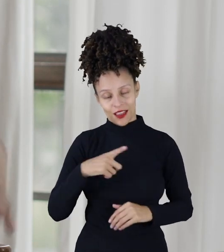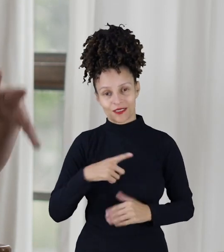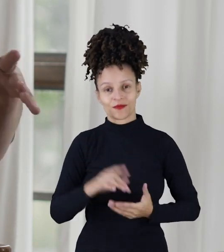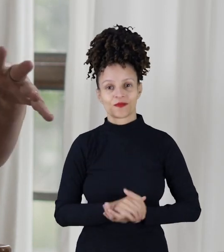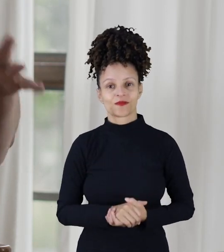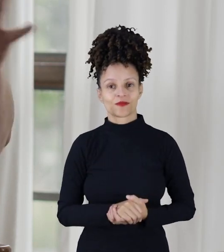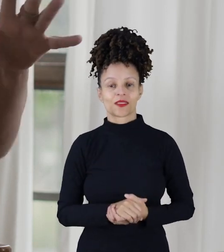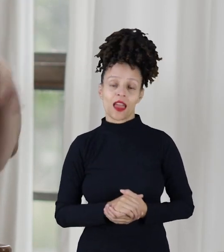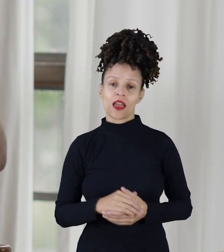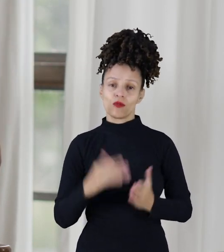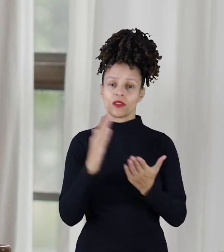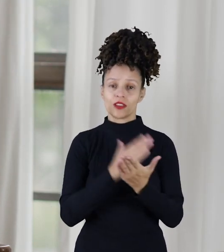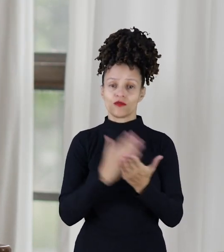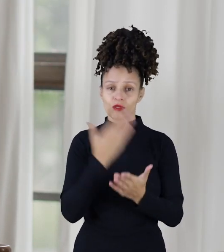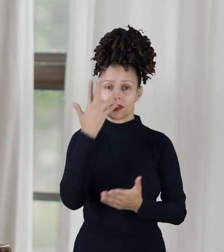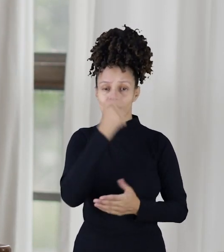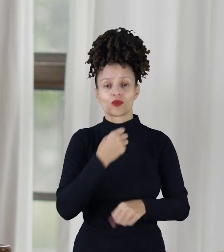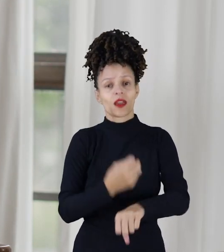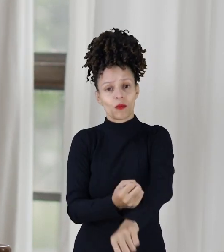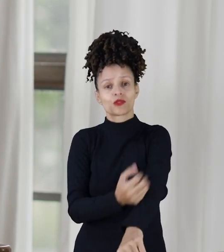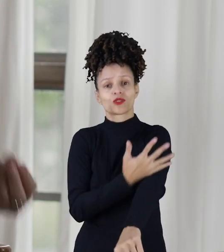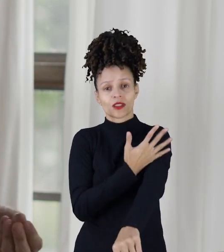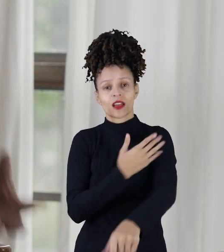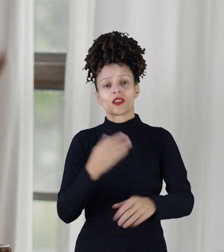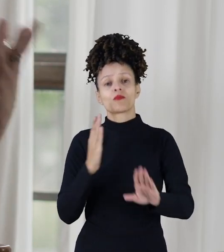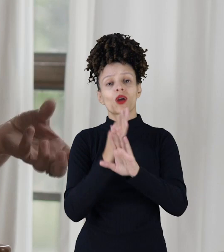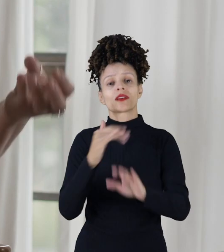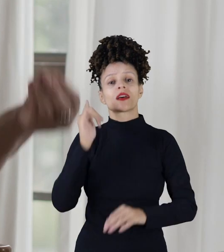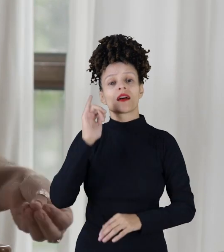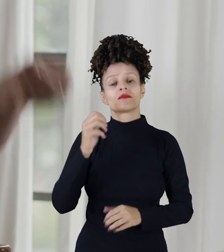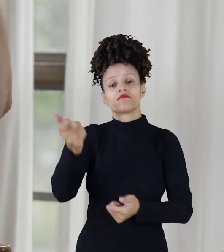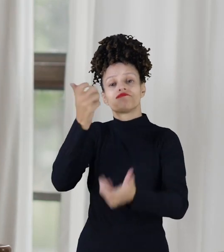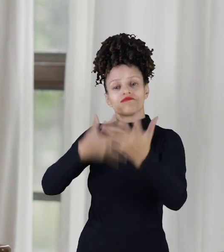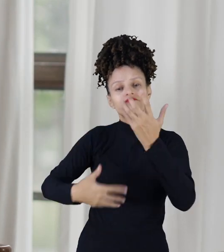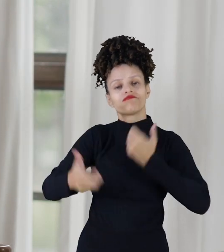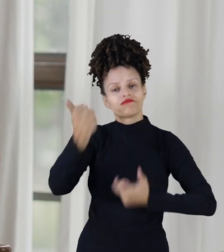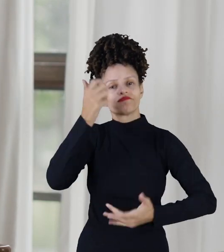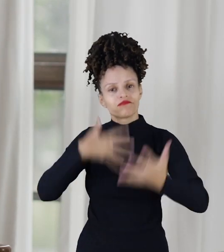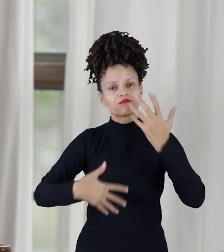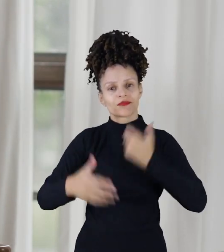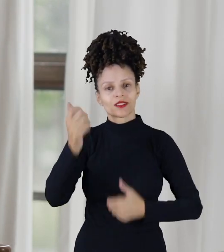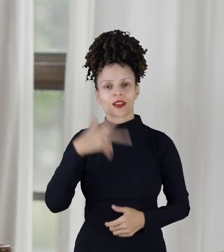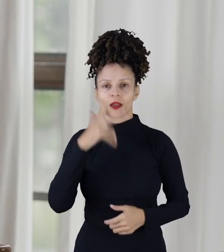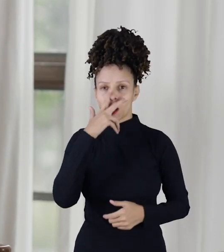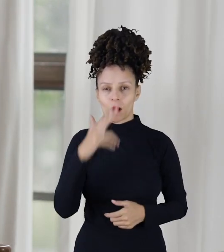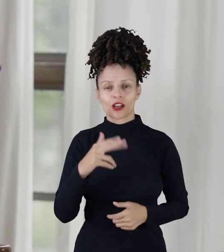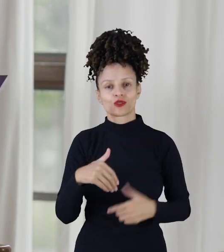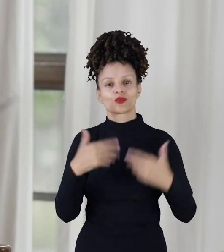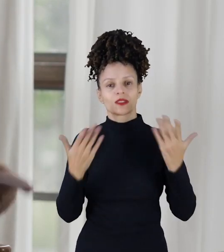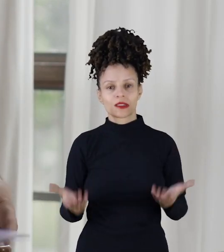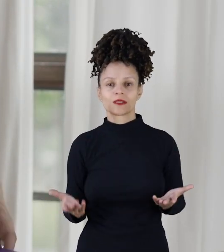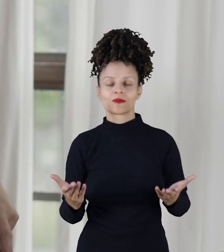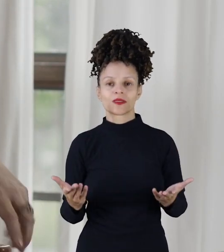final feliz, tá, gente? Tem final feliz. É um livro muito lindo. Ele tem me emocionado por conta dos relatos que eu tenho ouvido, né?